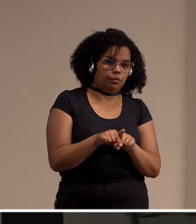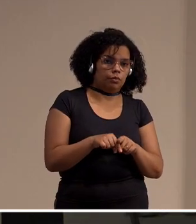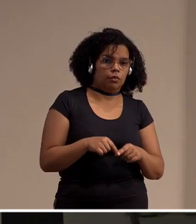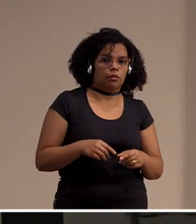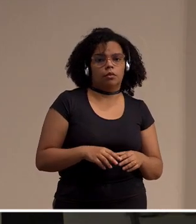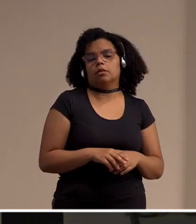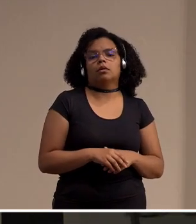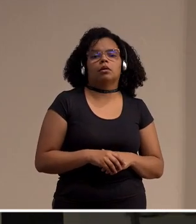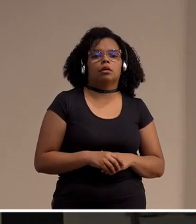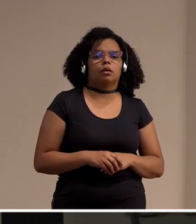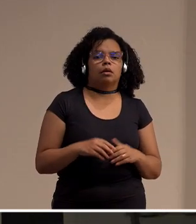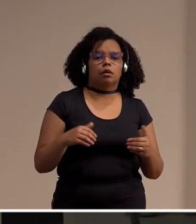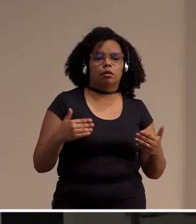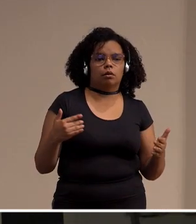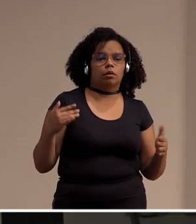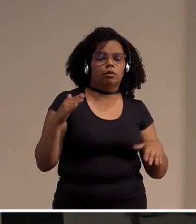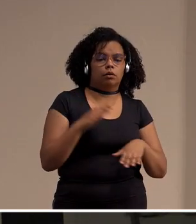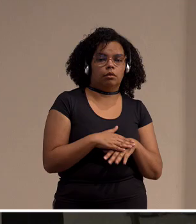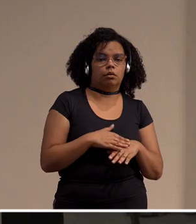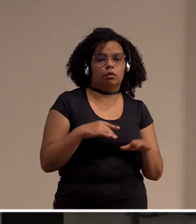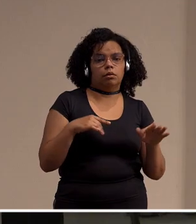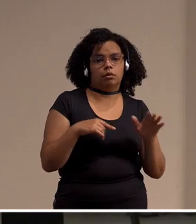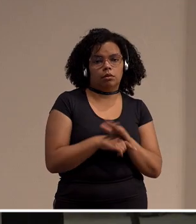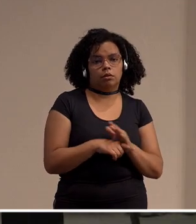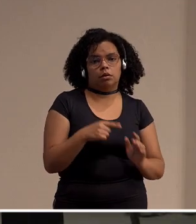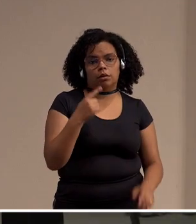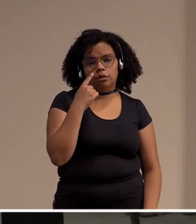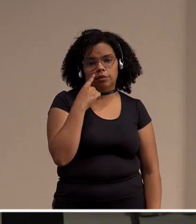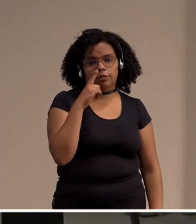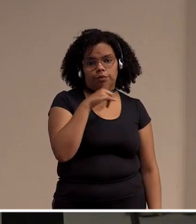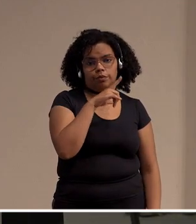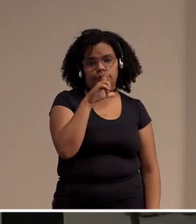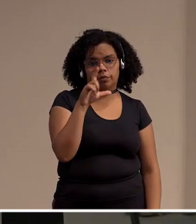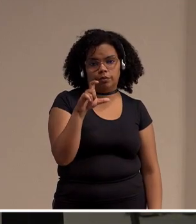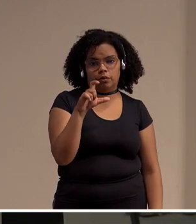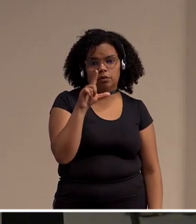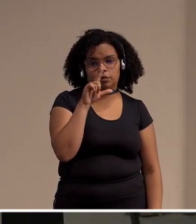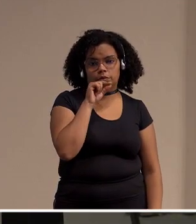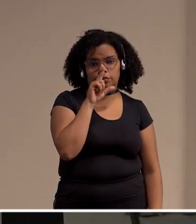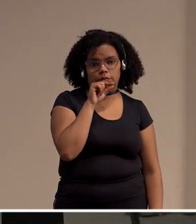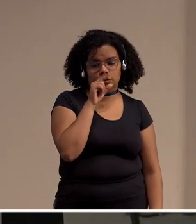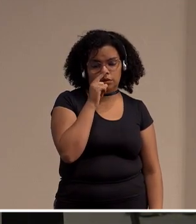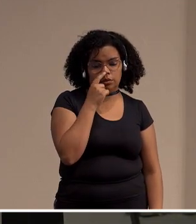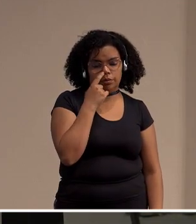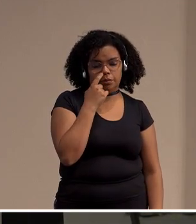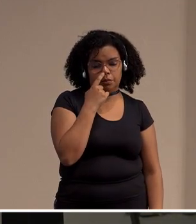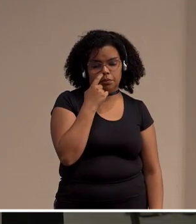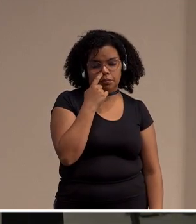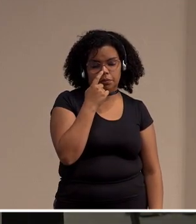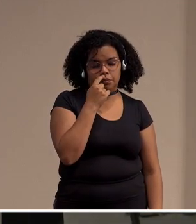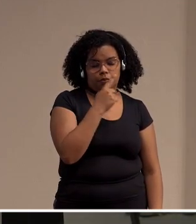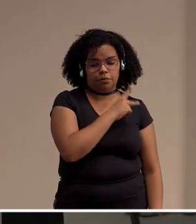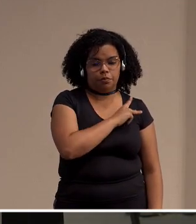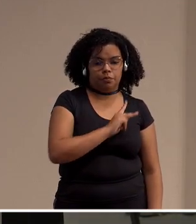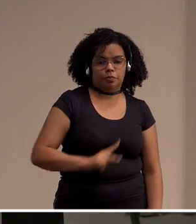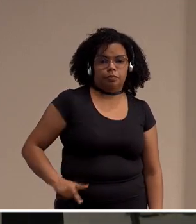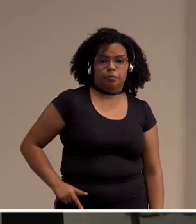quando fizeram essa pergunta para ela, eu vi essa foto aqui no Twitter do presidente